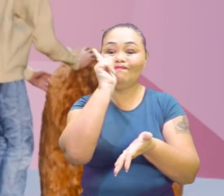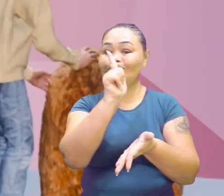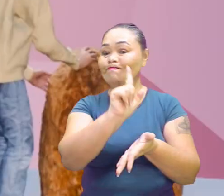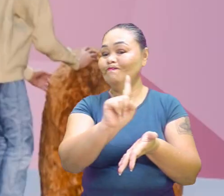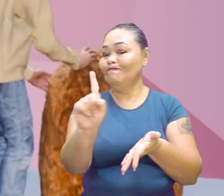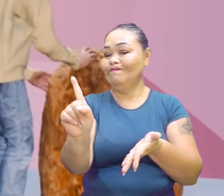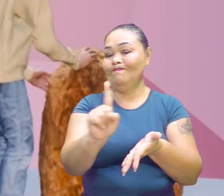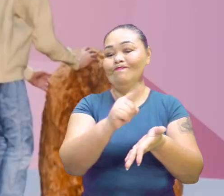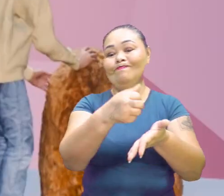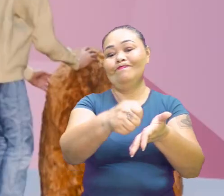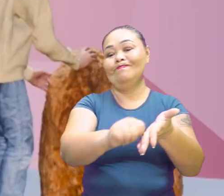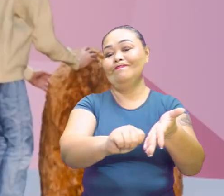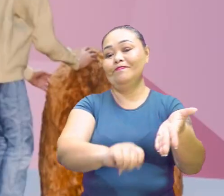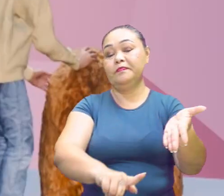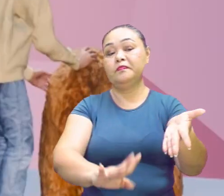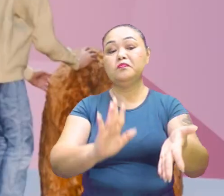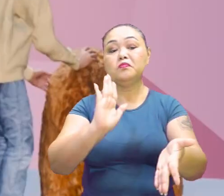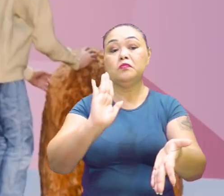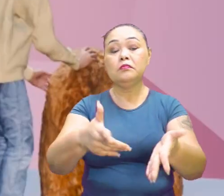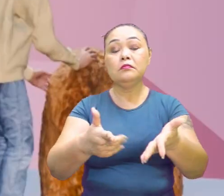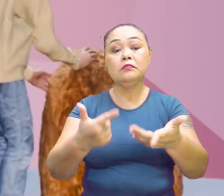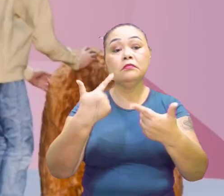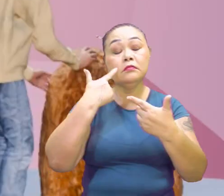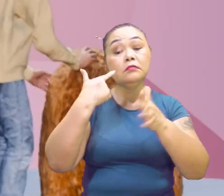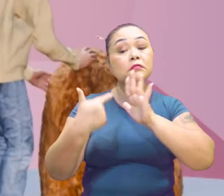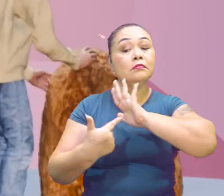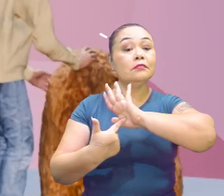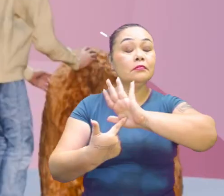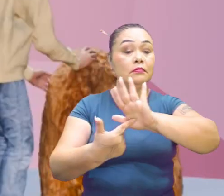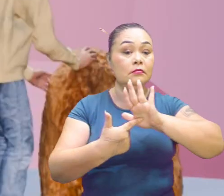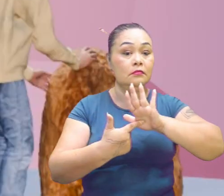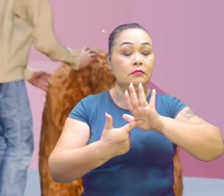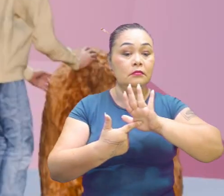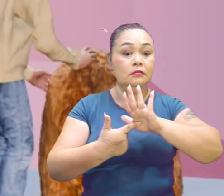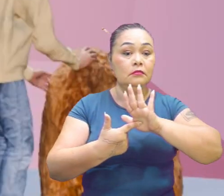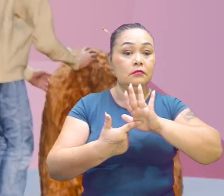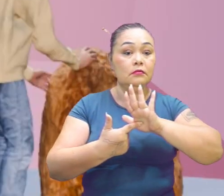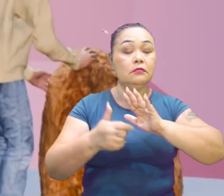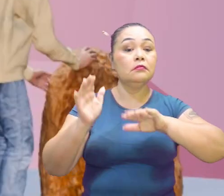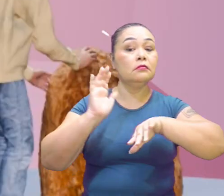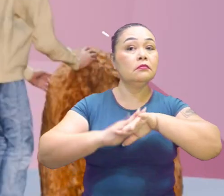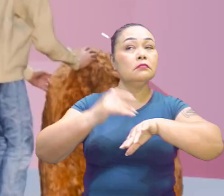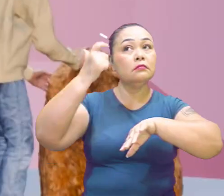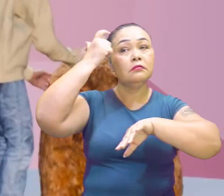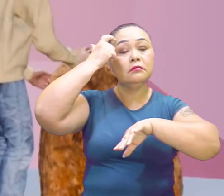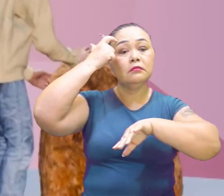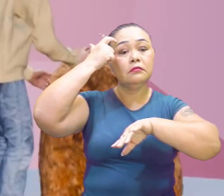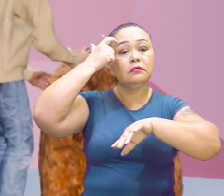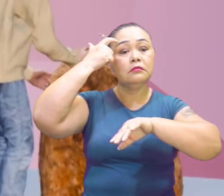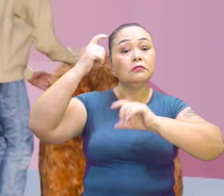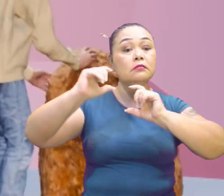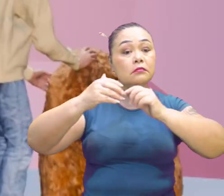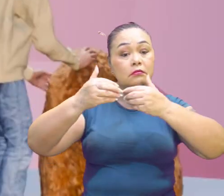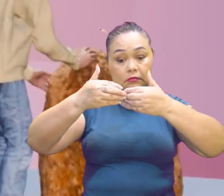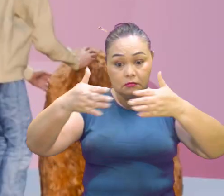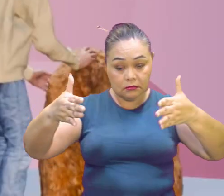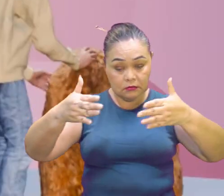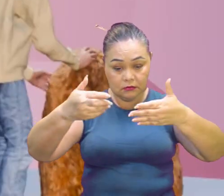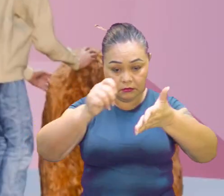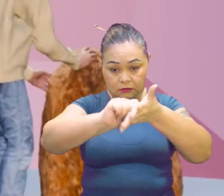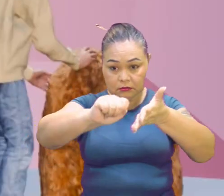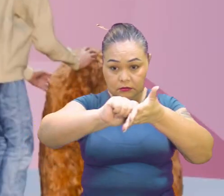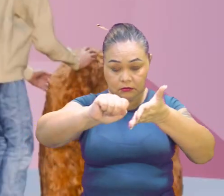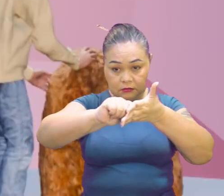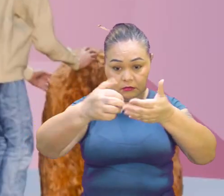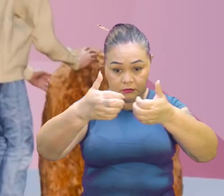desenvolver. Exatamente, porque você já apresentou, né, a sua ideia no início,